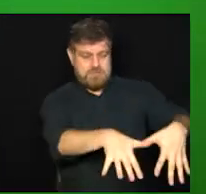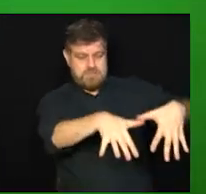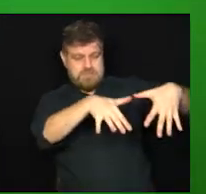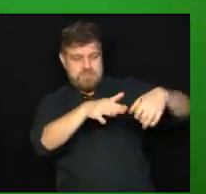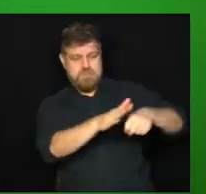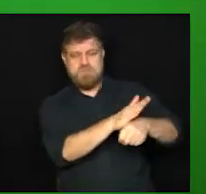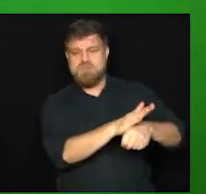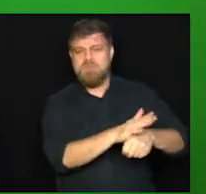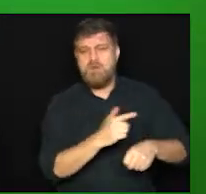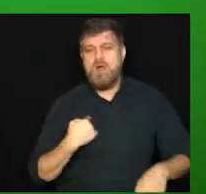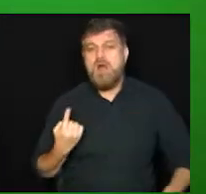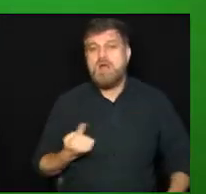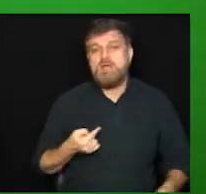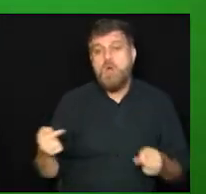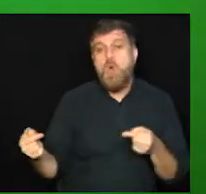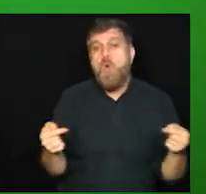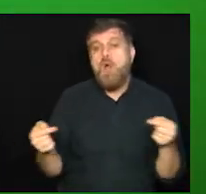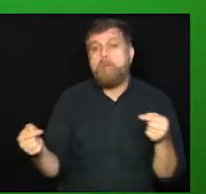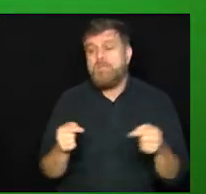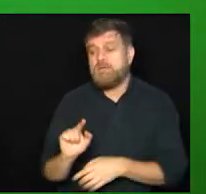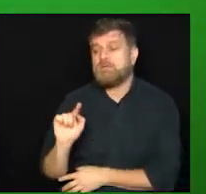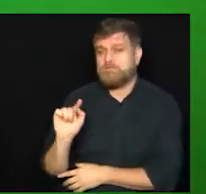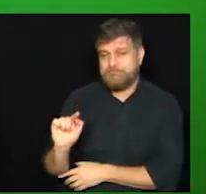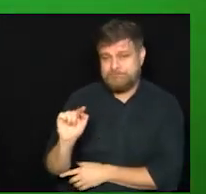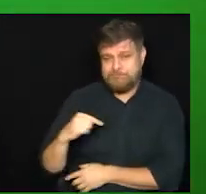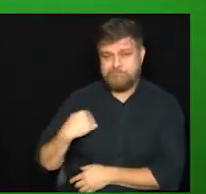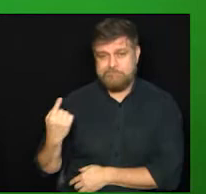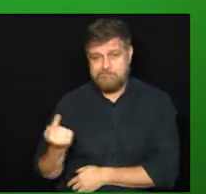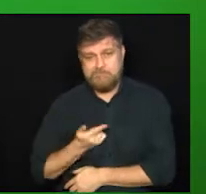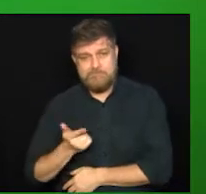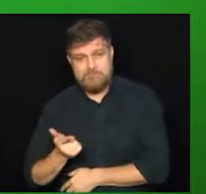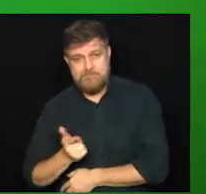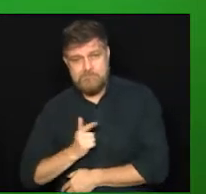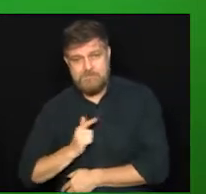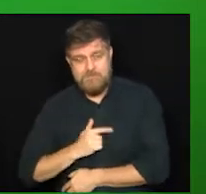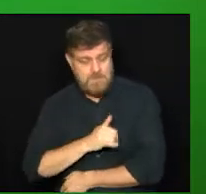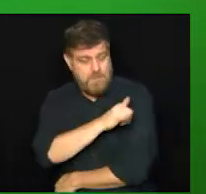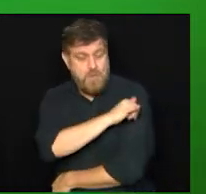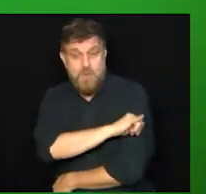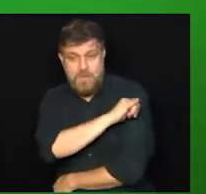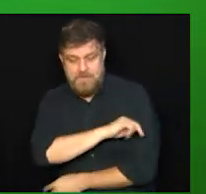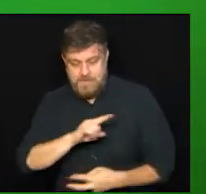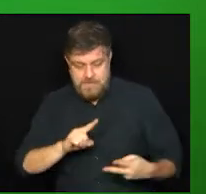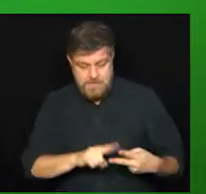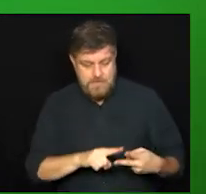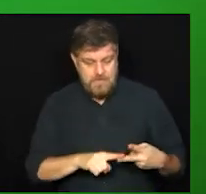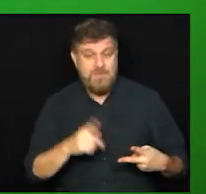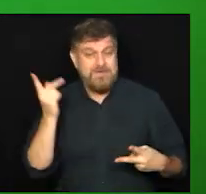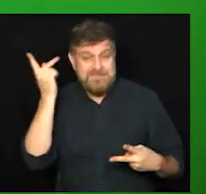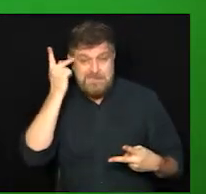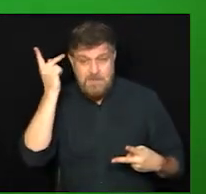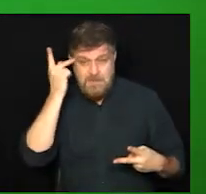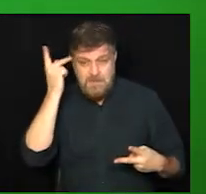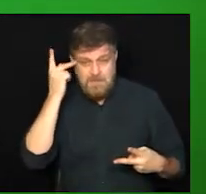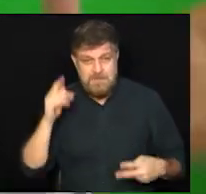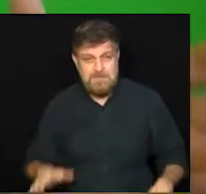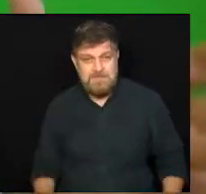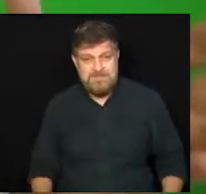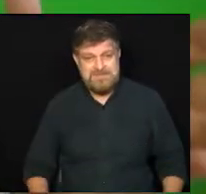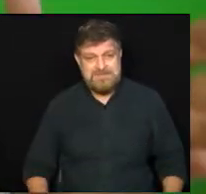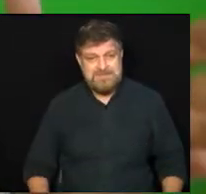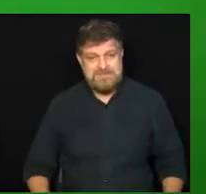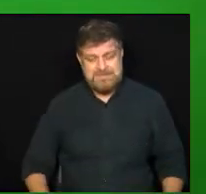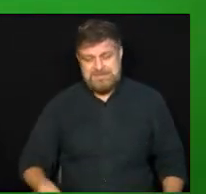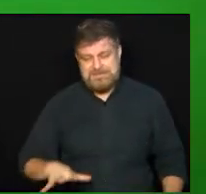que a gente compete, vereadores? Nós competimos aí com o Rio de Janeiro, São Paulo, grandes